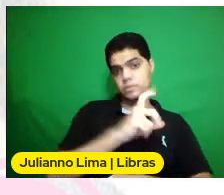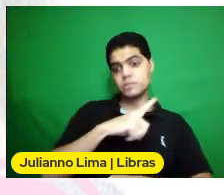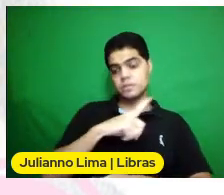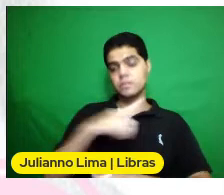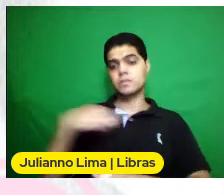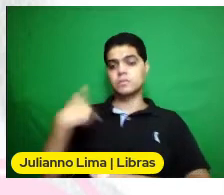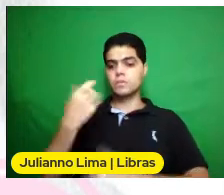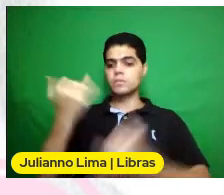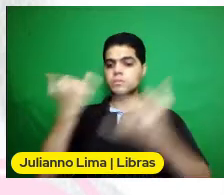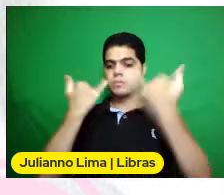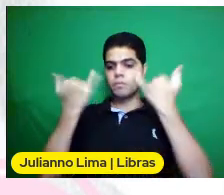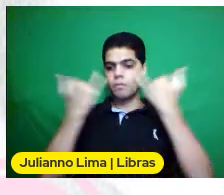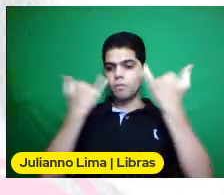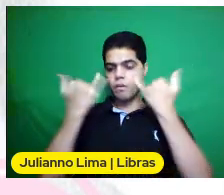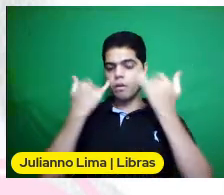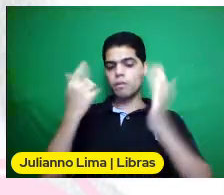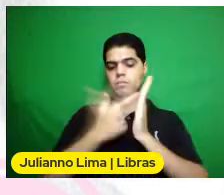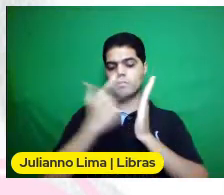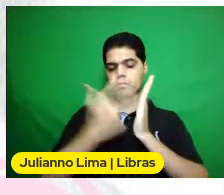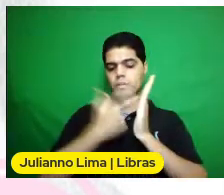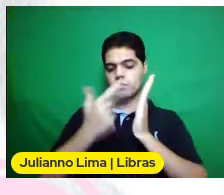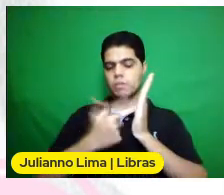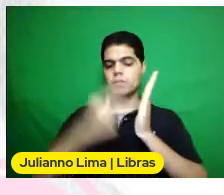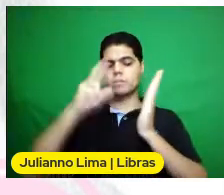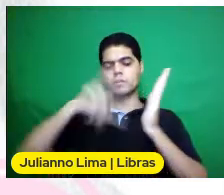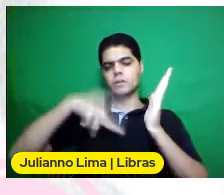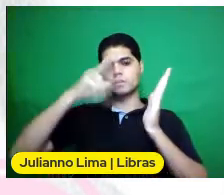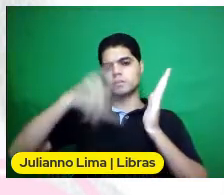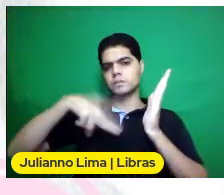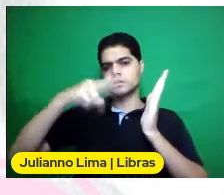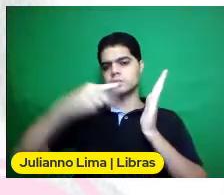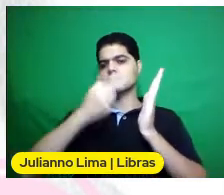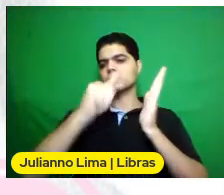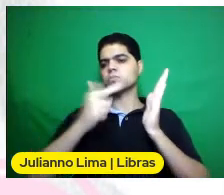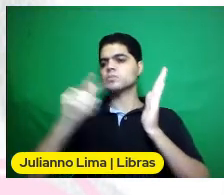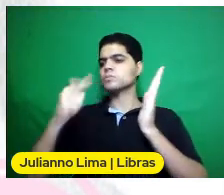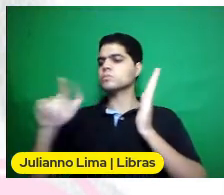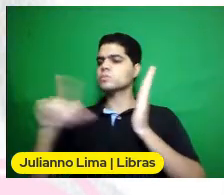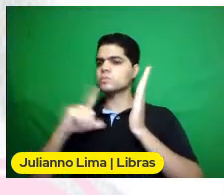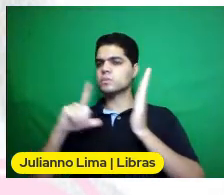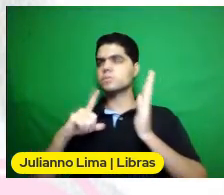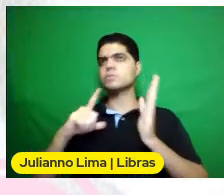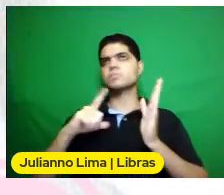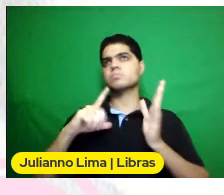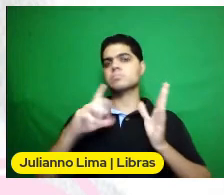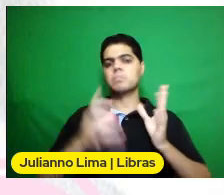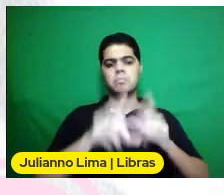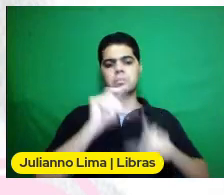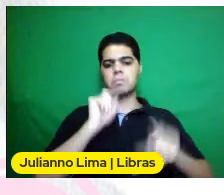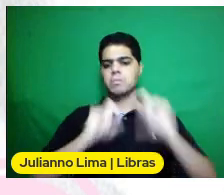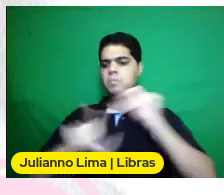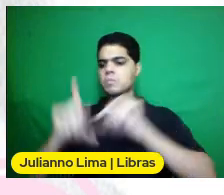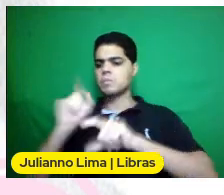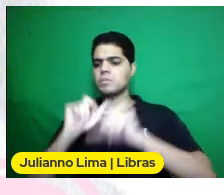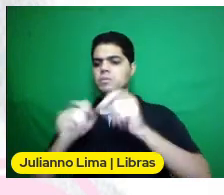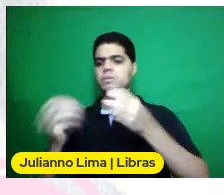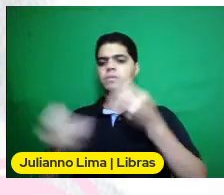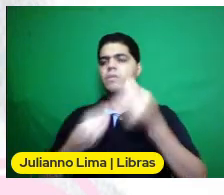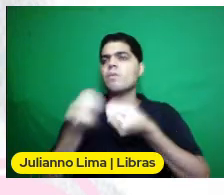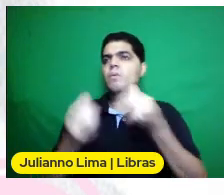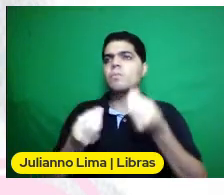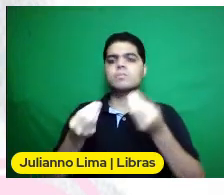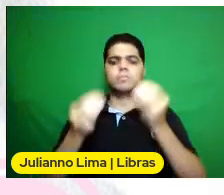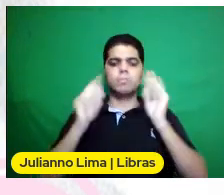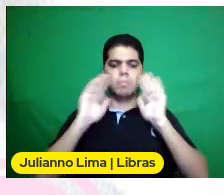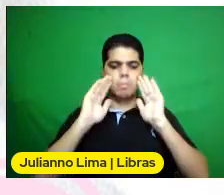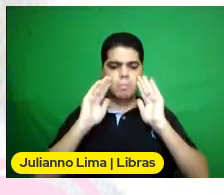informação, lemos um livro, lemos outro, pegamos um pouco uma história, dava um pouco uma visão, sabe? A gente não poderia ficar preso a essa